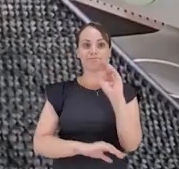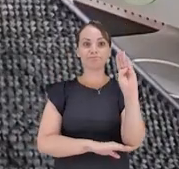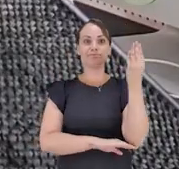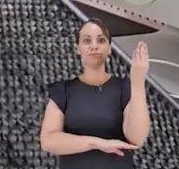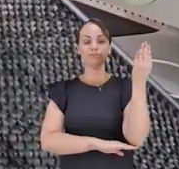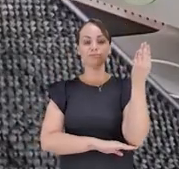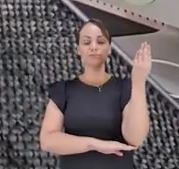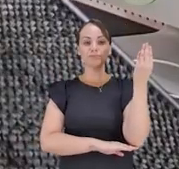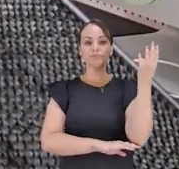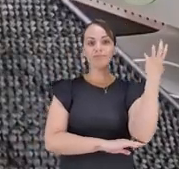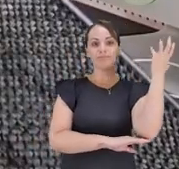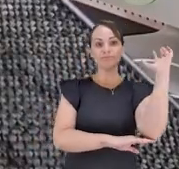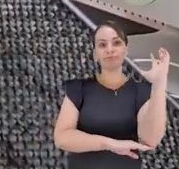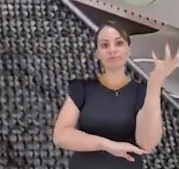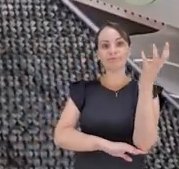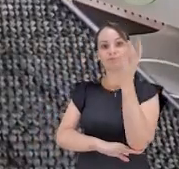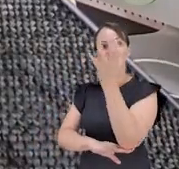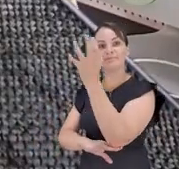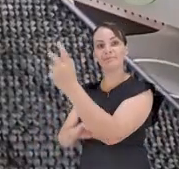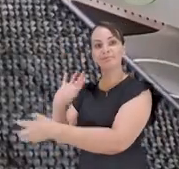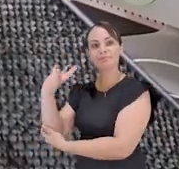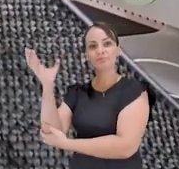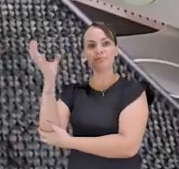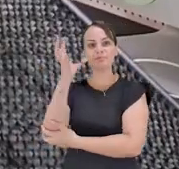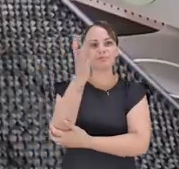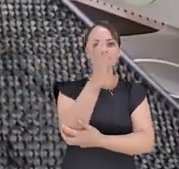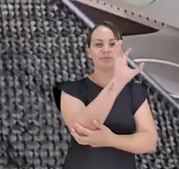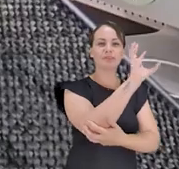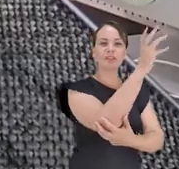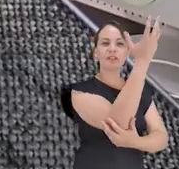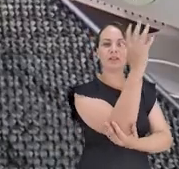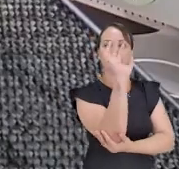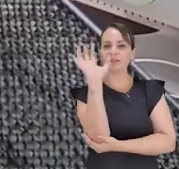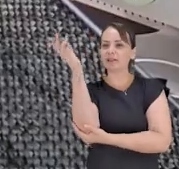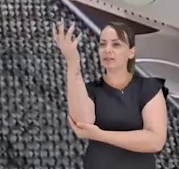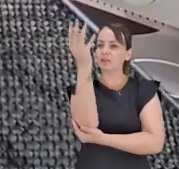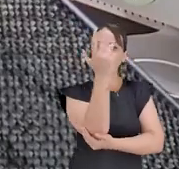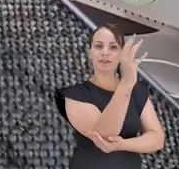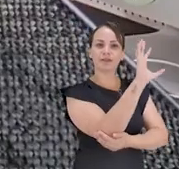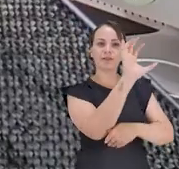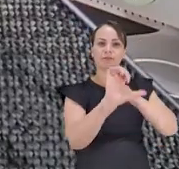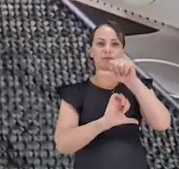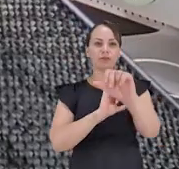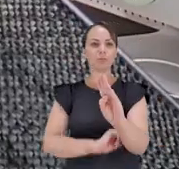madeira. Vem da mata madeira.